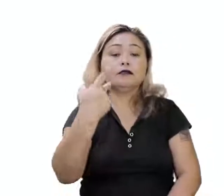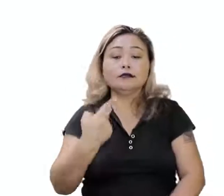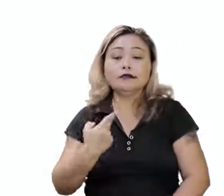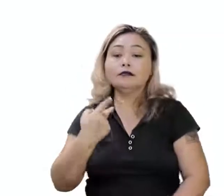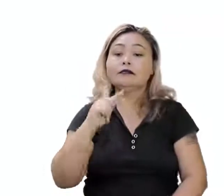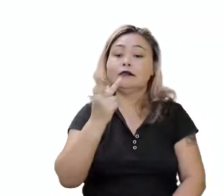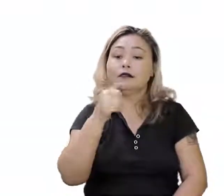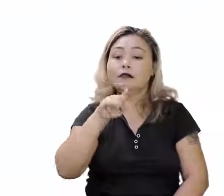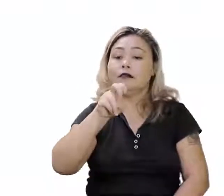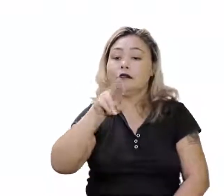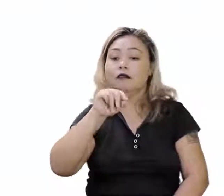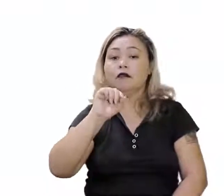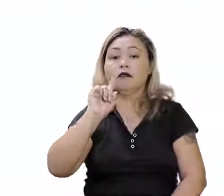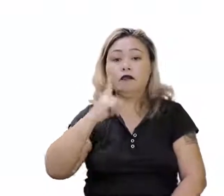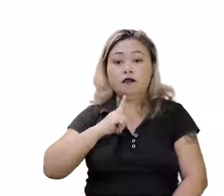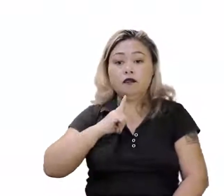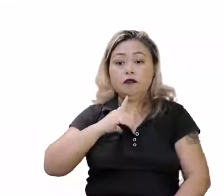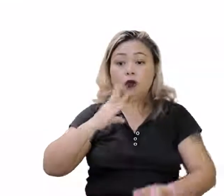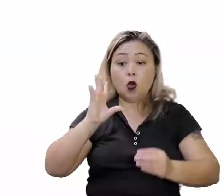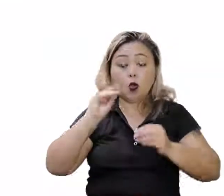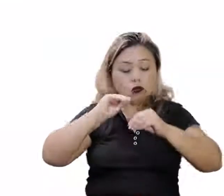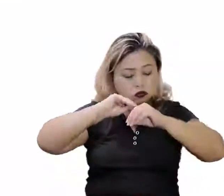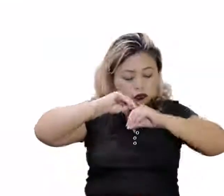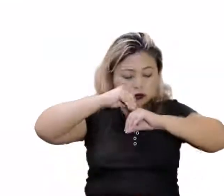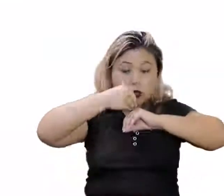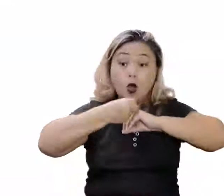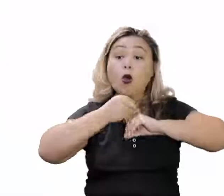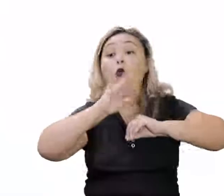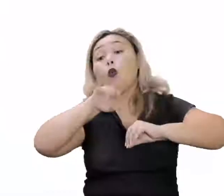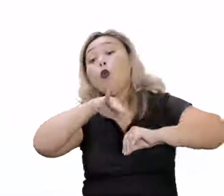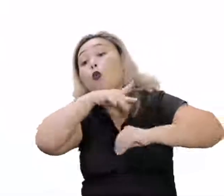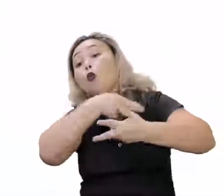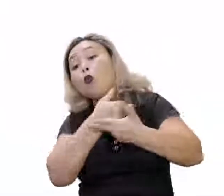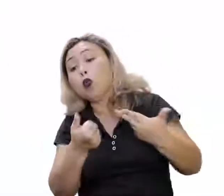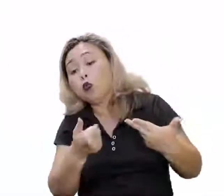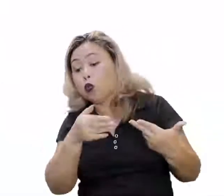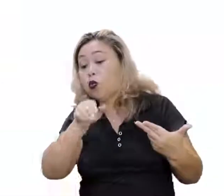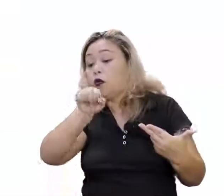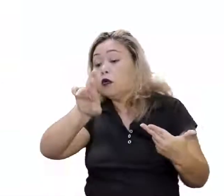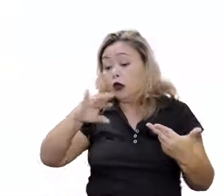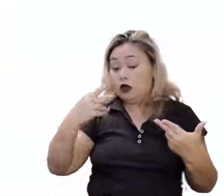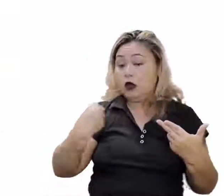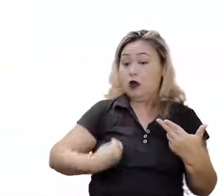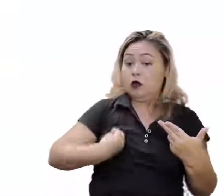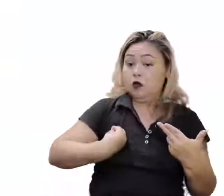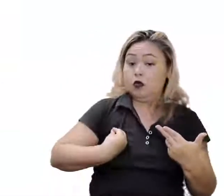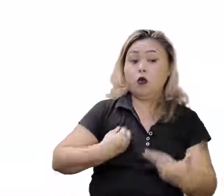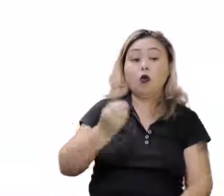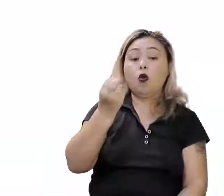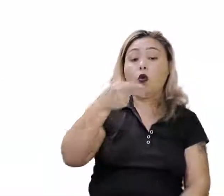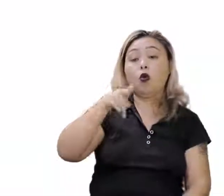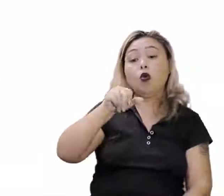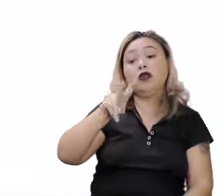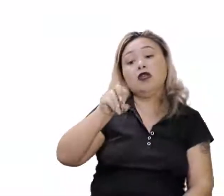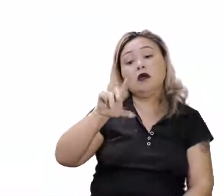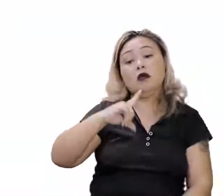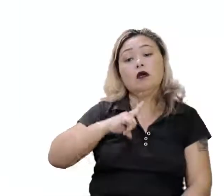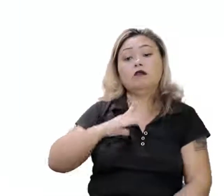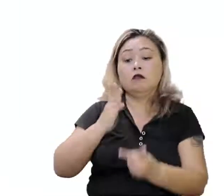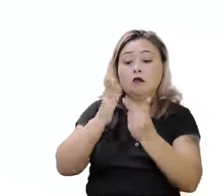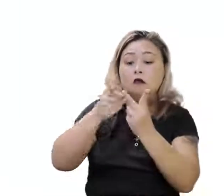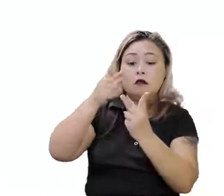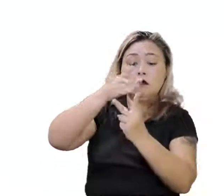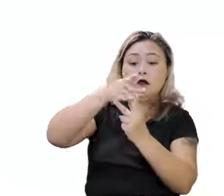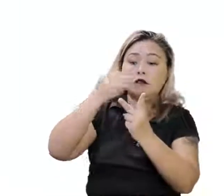herbívoro. Então, o organismo, o animal ou ser vivo onívoro, ele pode